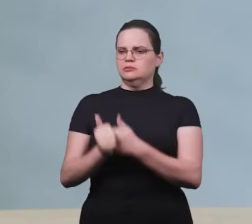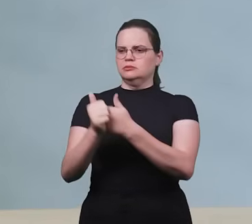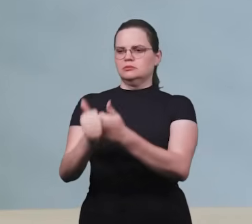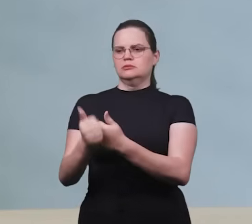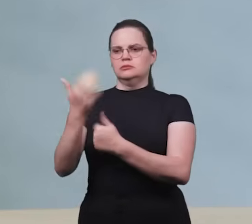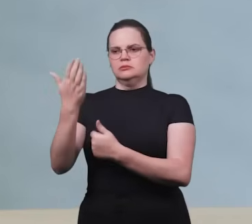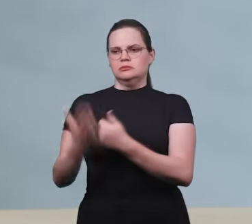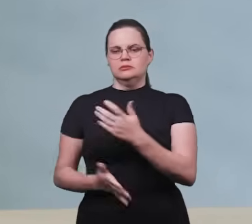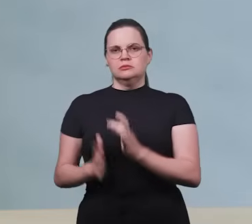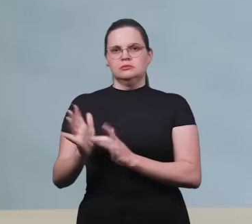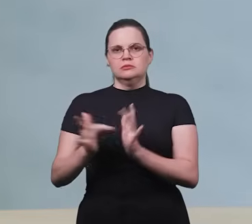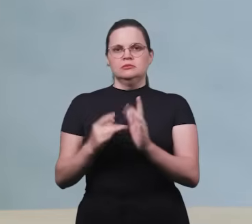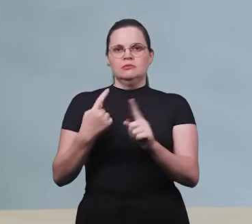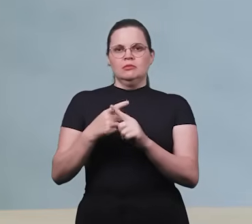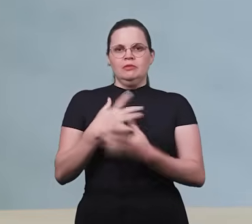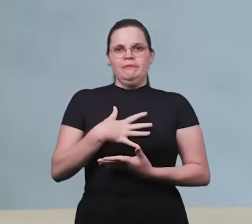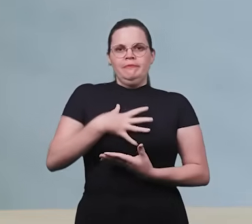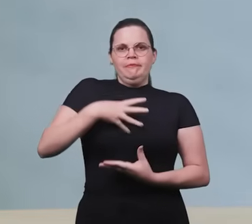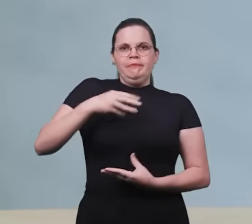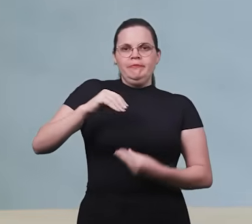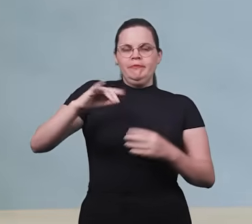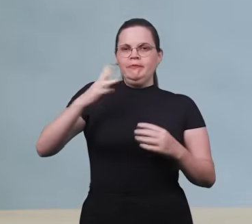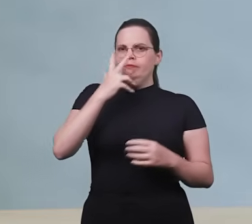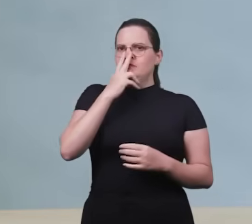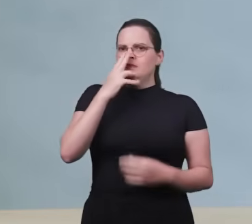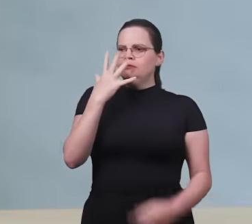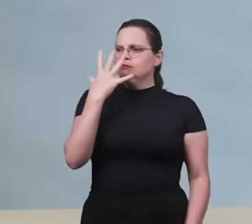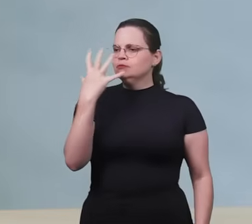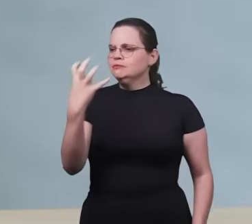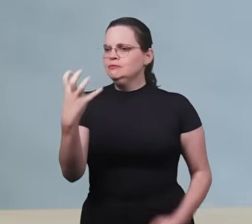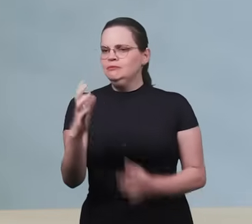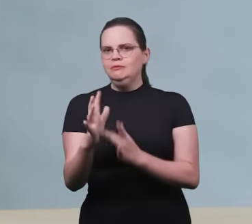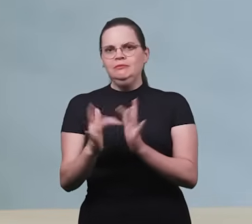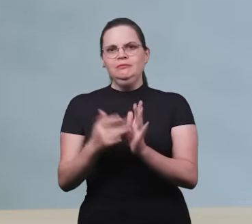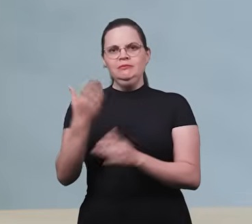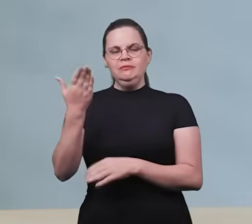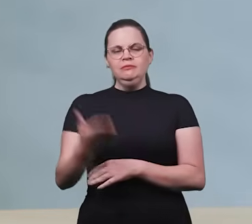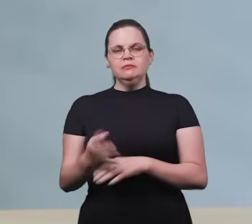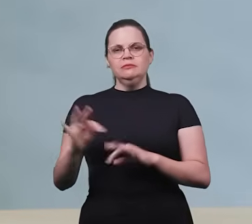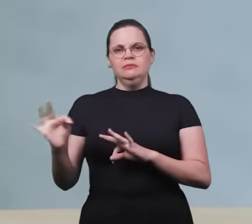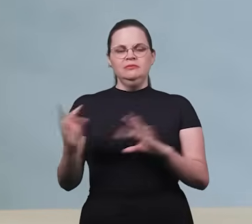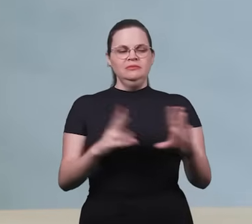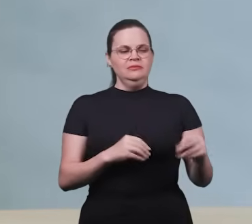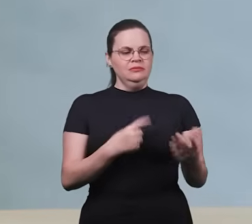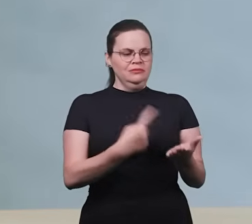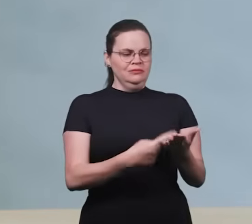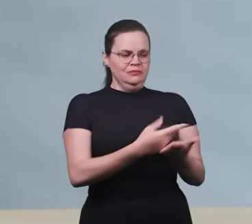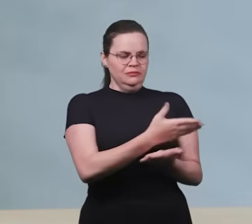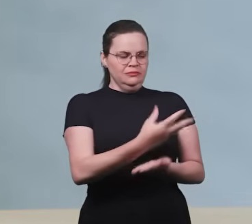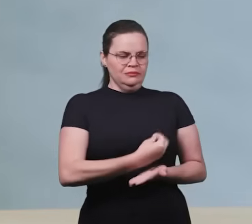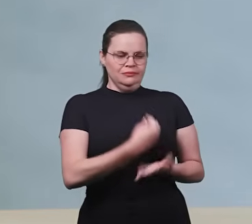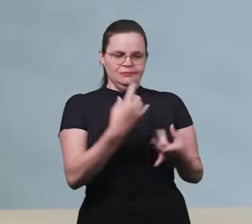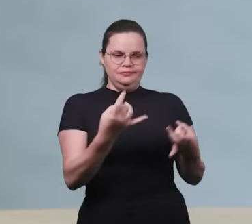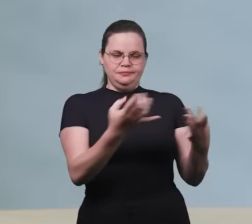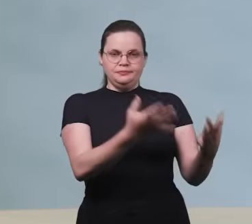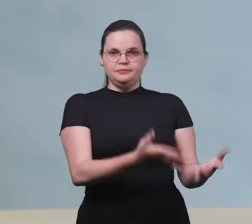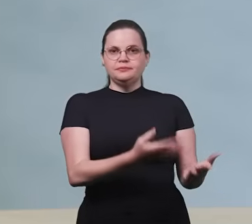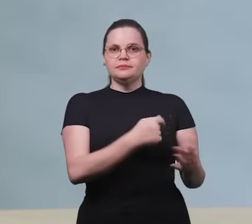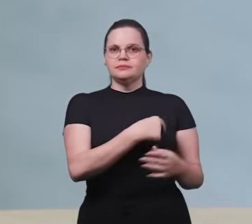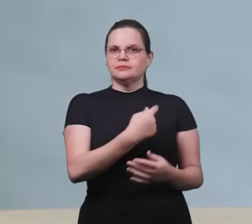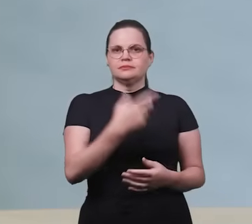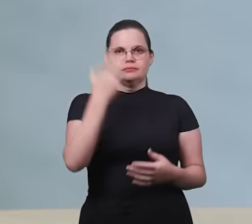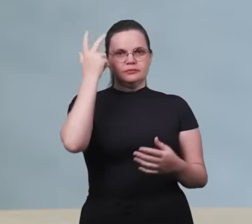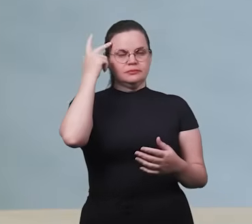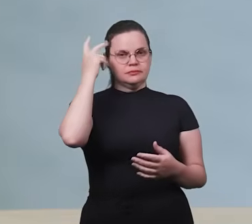ao chamado para a alma. Larga-se tudo, rompe tudo, todo o compromisso que há com a sua vida e vai seguir então